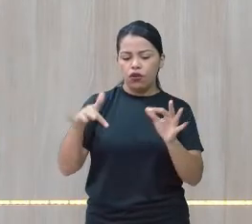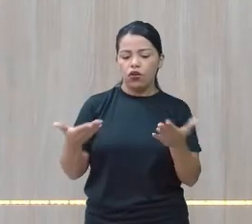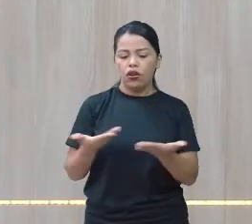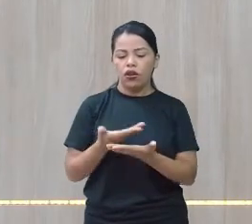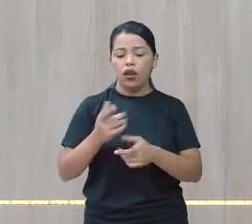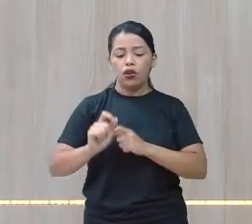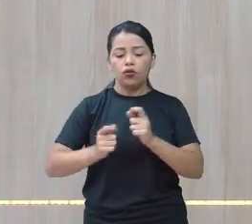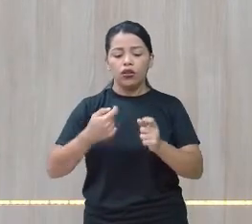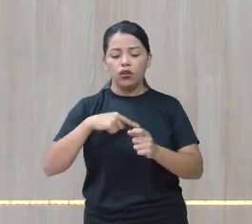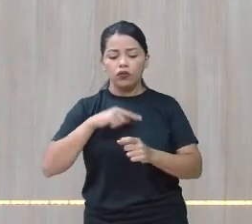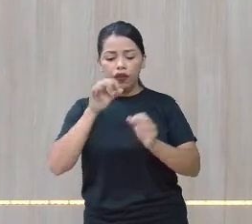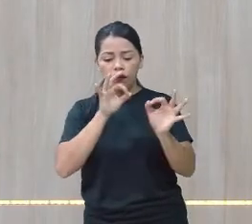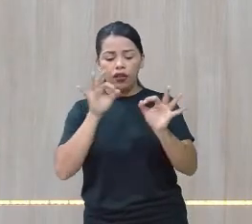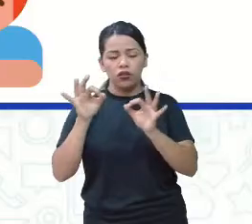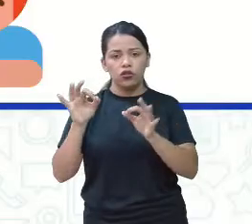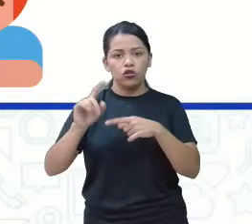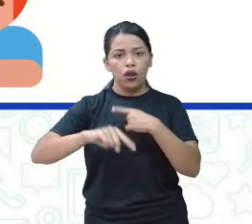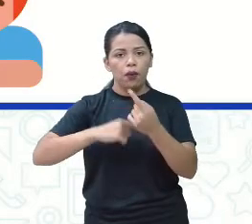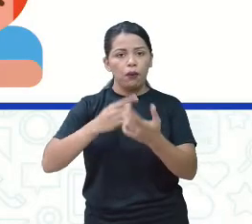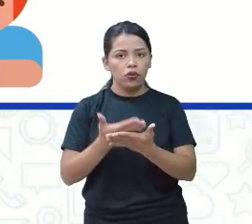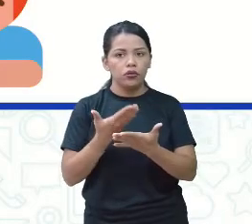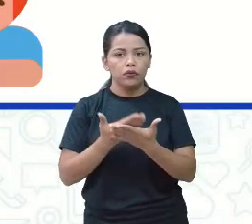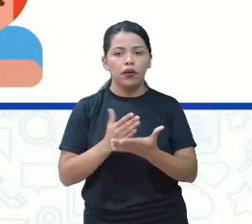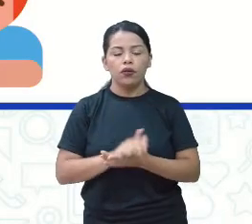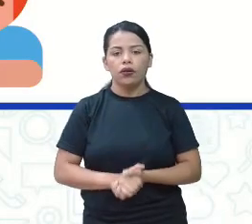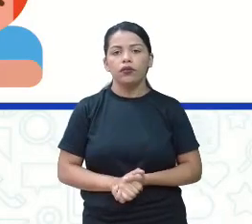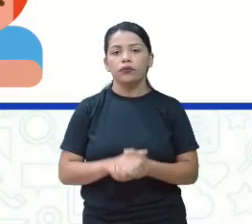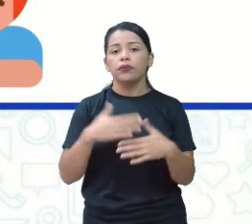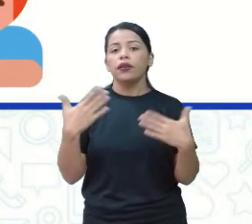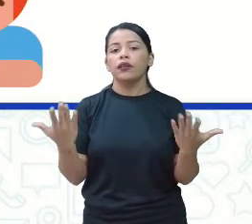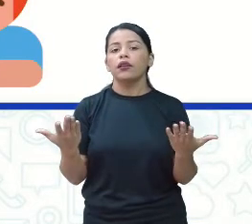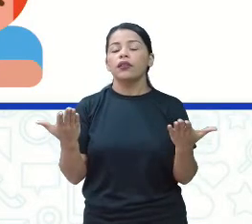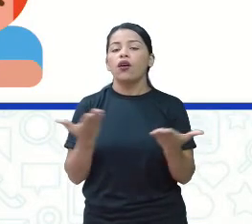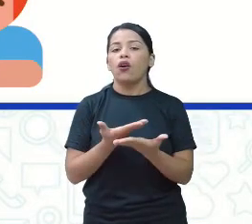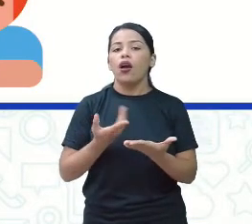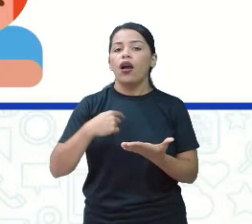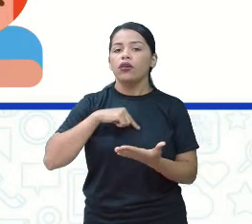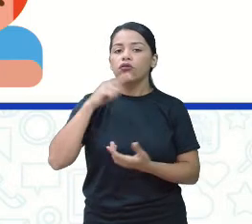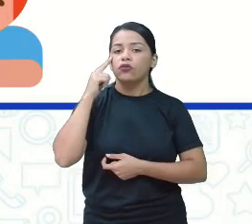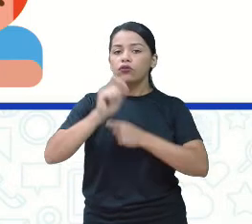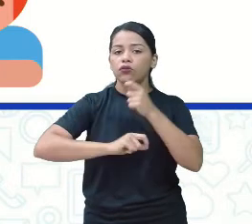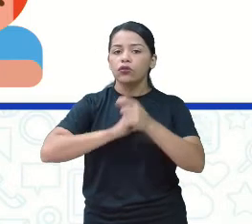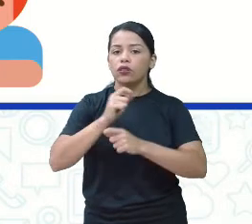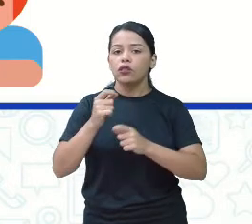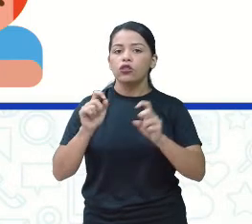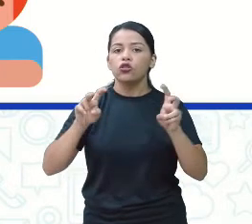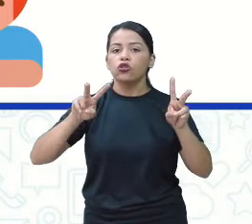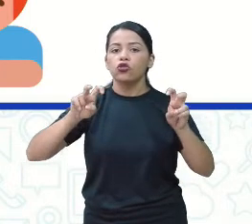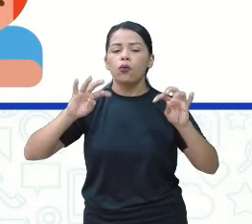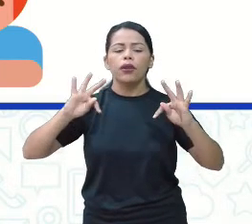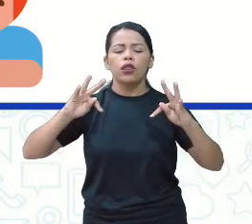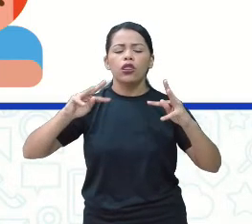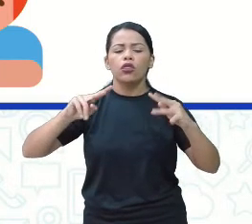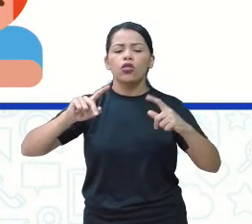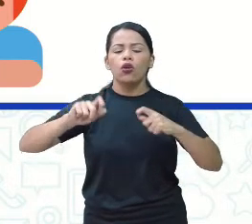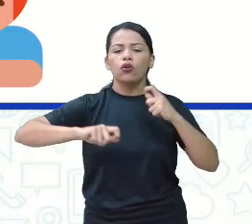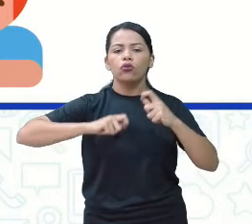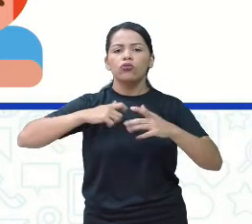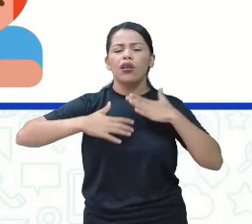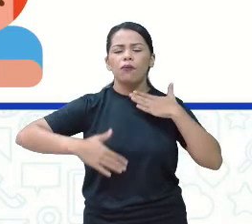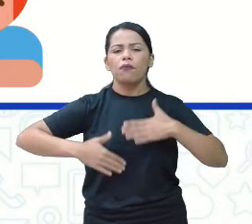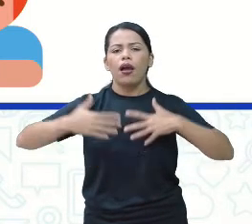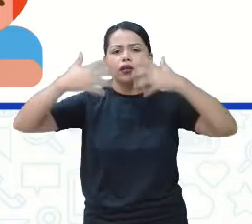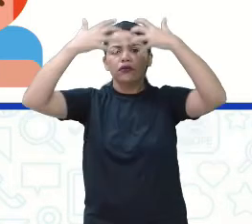aula. Então, vejam aí. Então, hoje nós vimos a questão, né, de toda essa parte